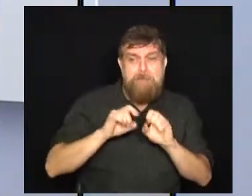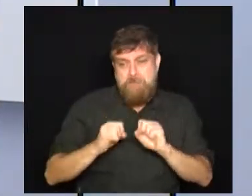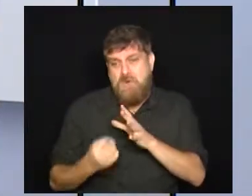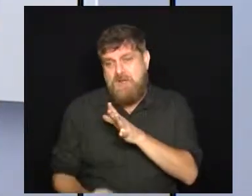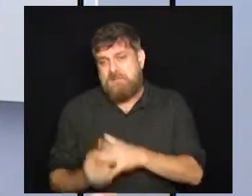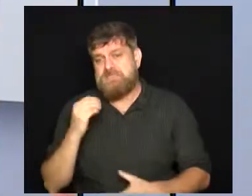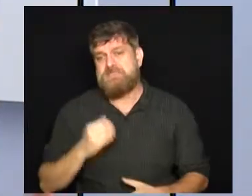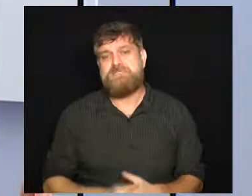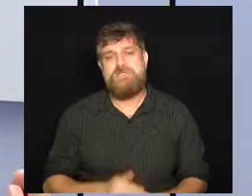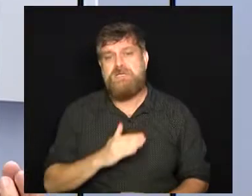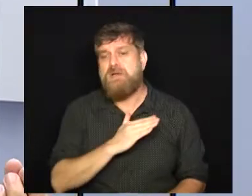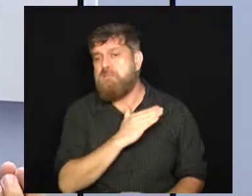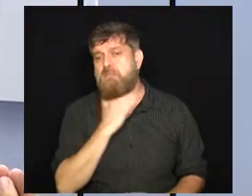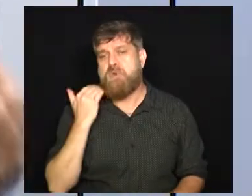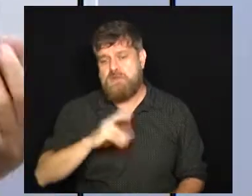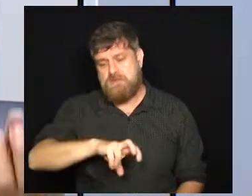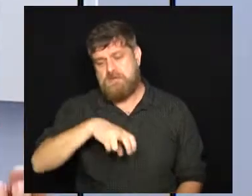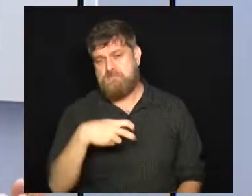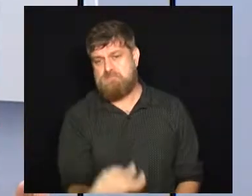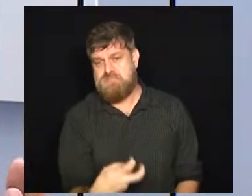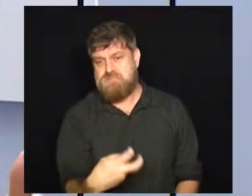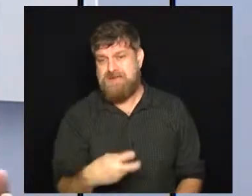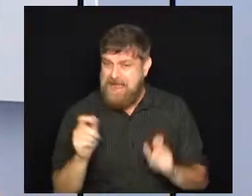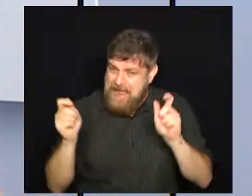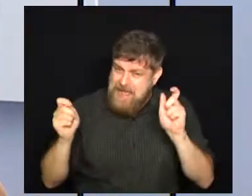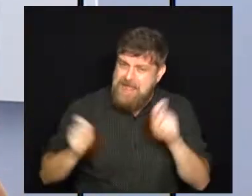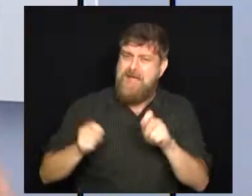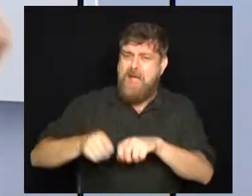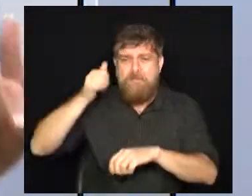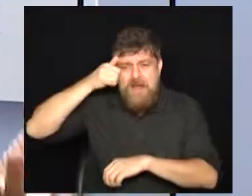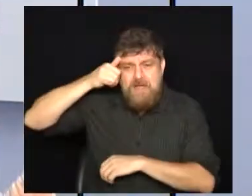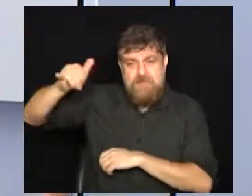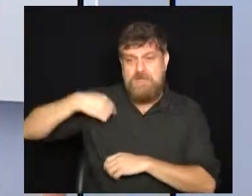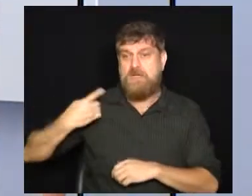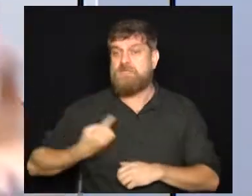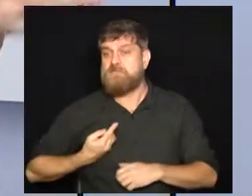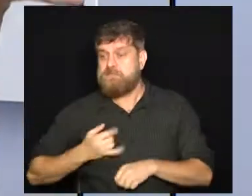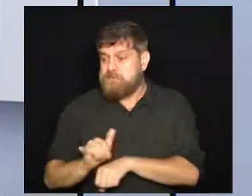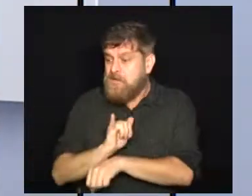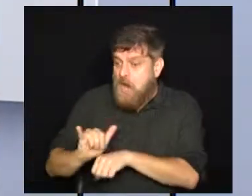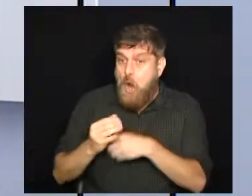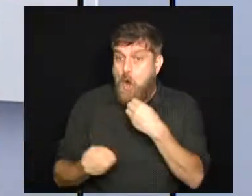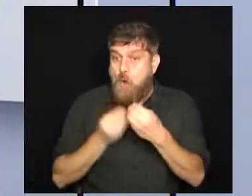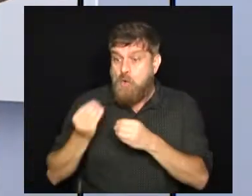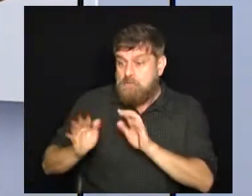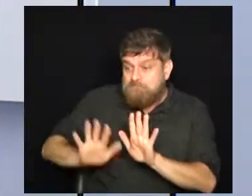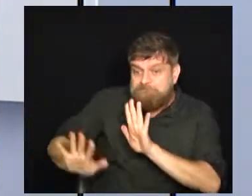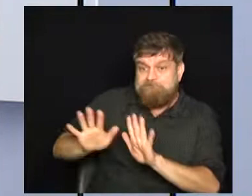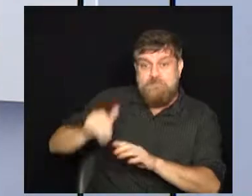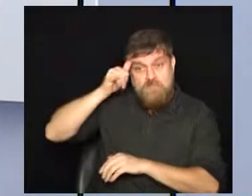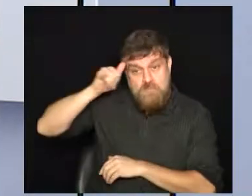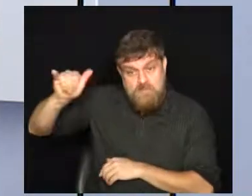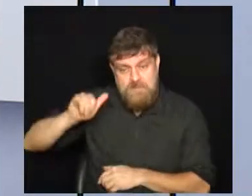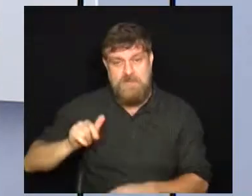ser morta. Então é uma morte que poderia ser evitada e a gente tem como prevenir. O feminicídio